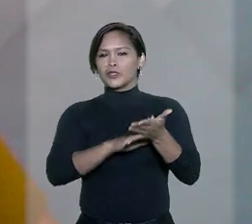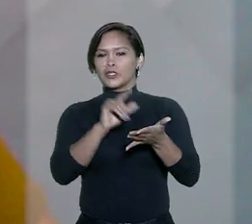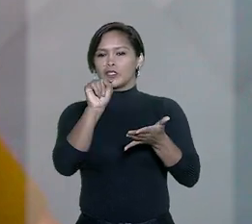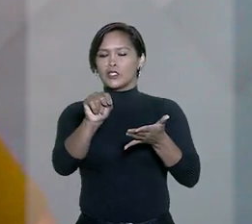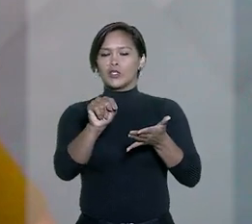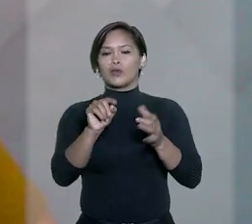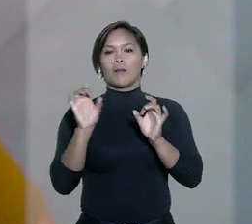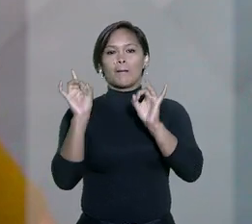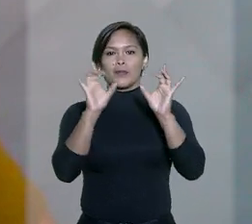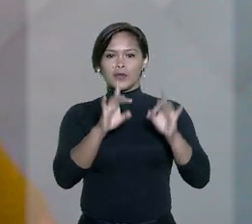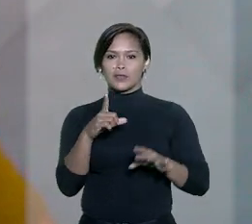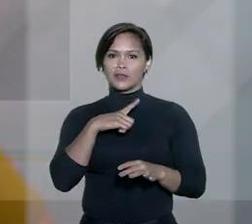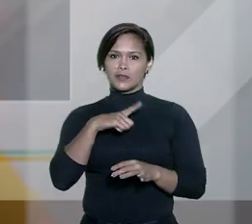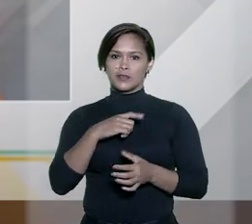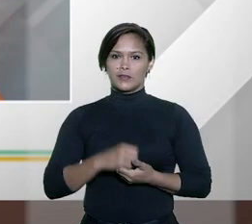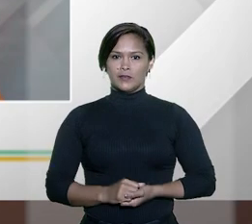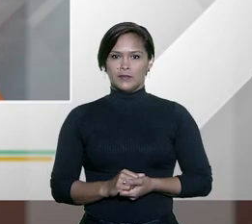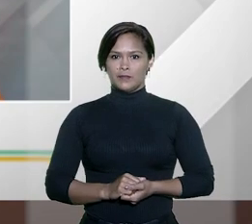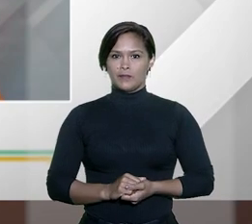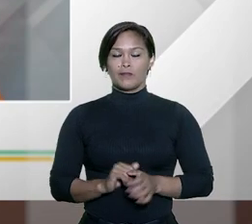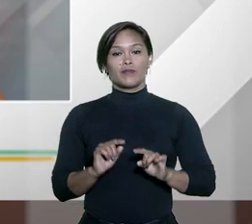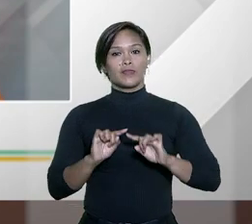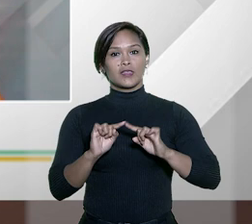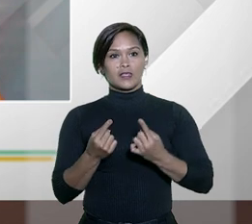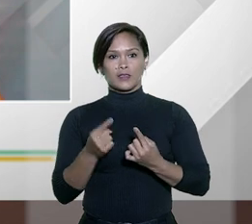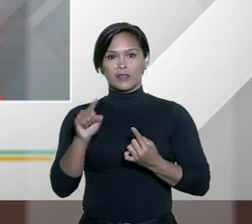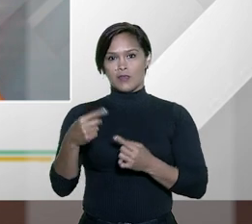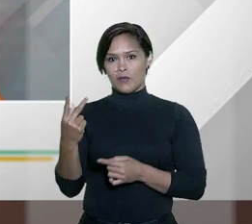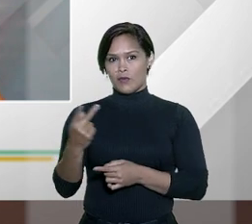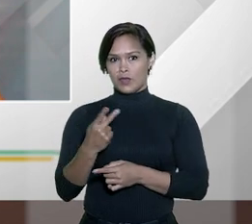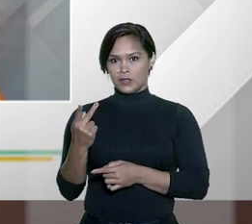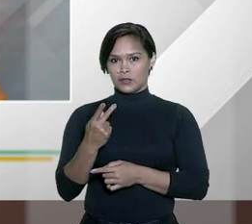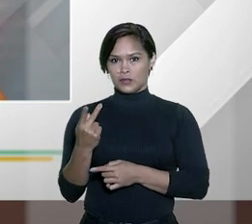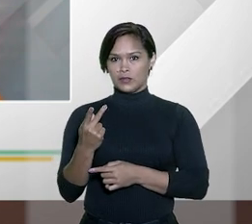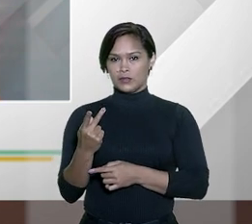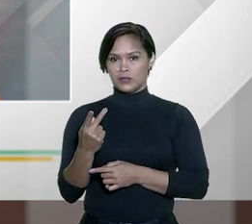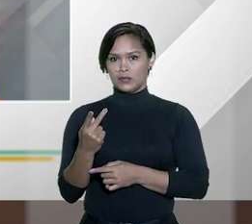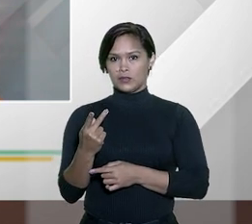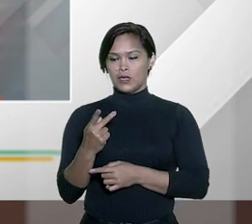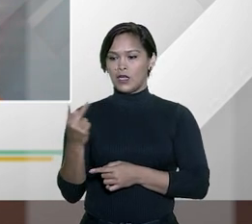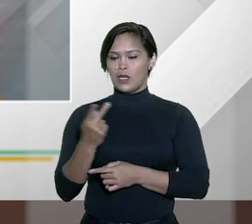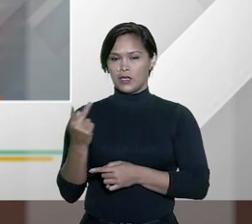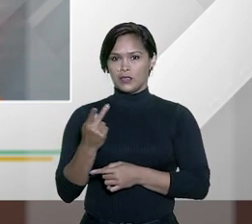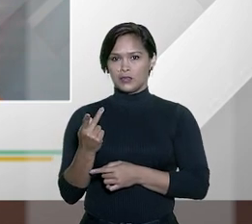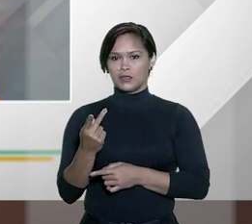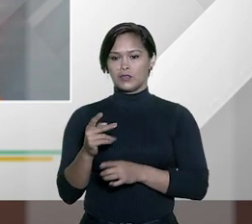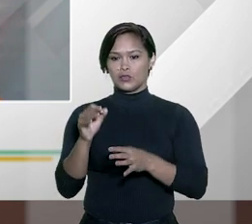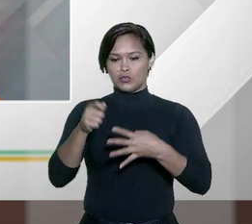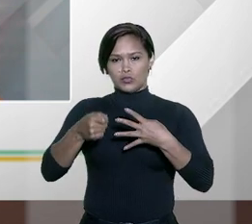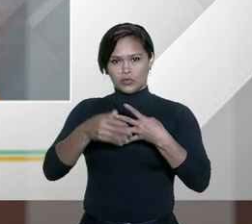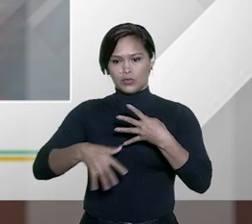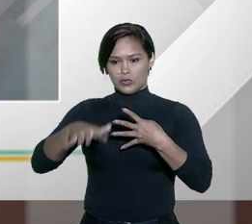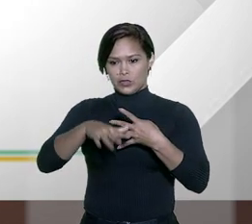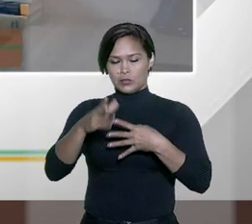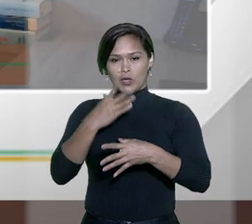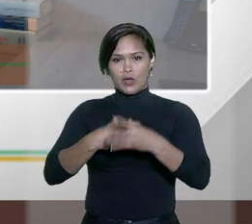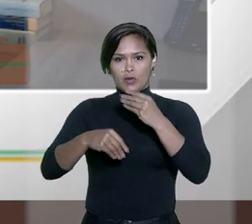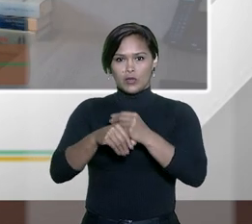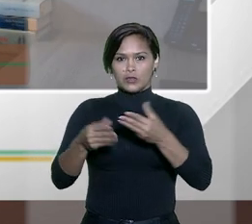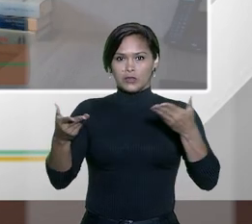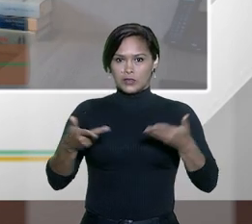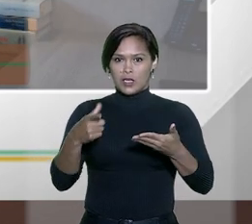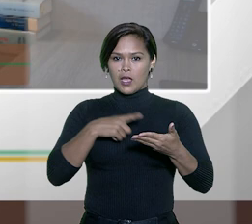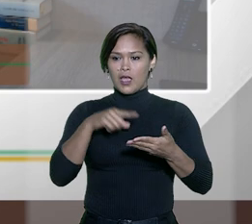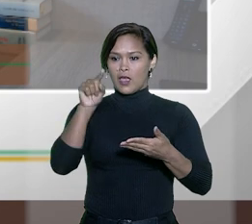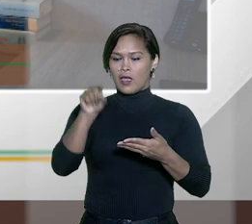precatórios têm prioridade então? Então, essas duas essas duas jurisprudências consolidadas,